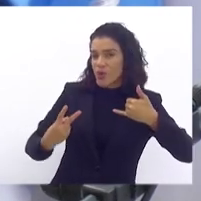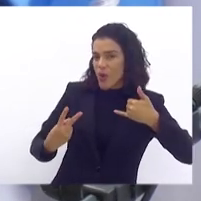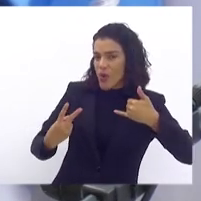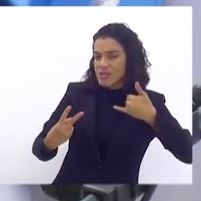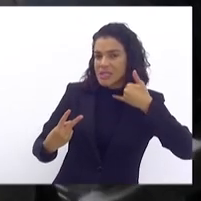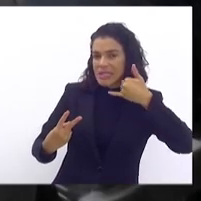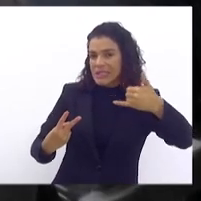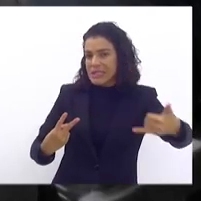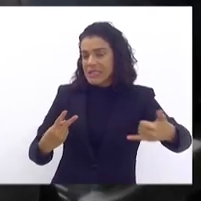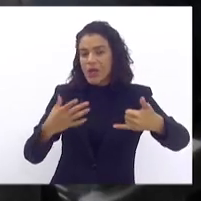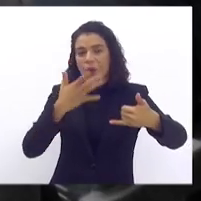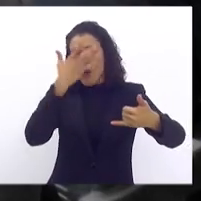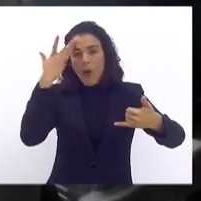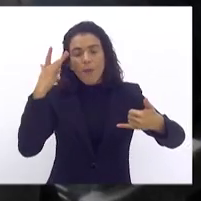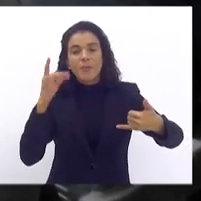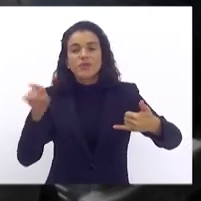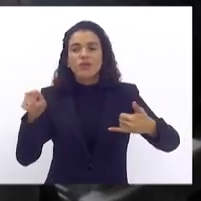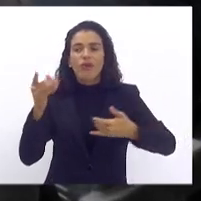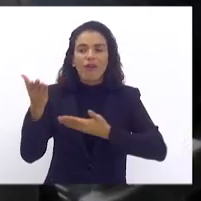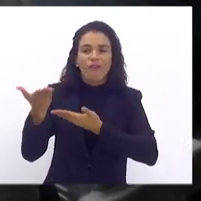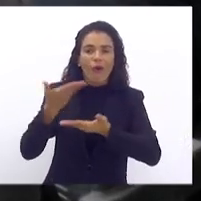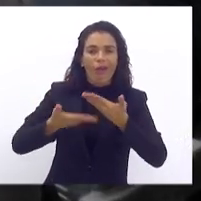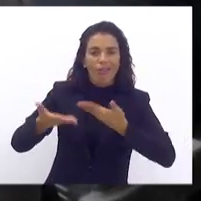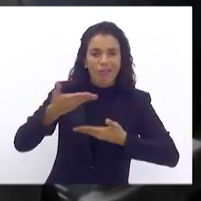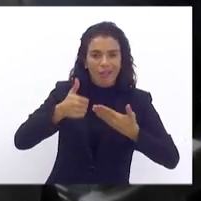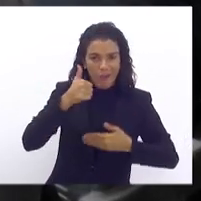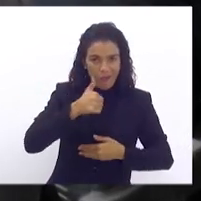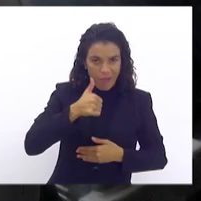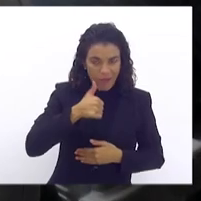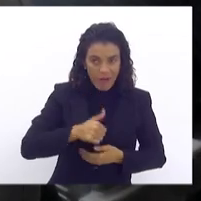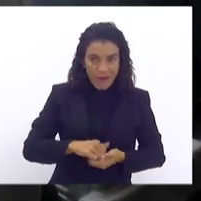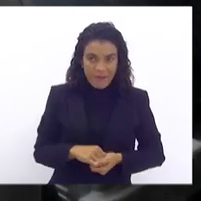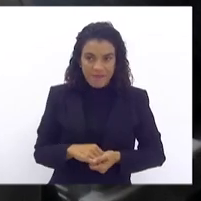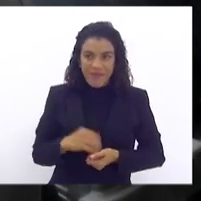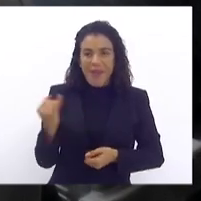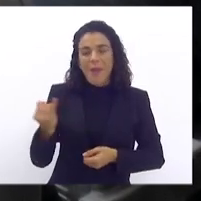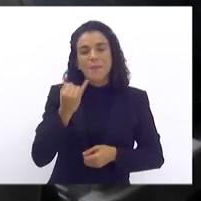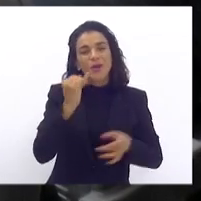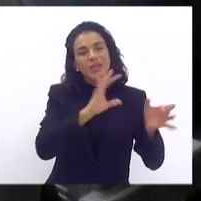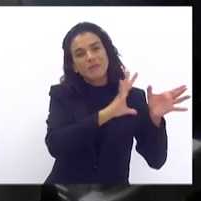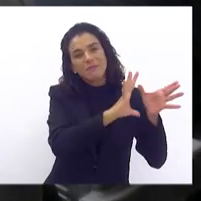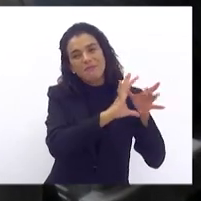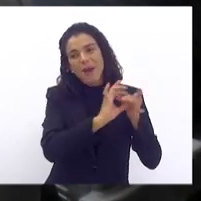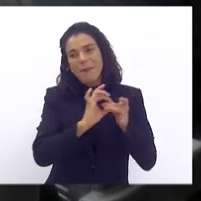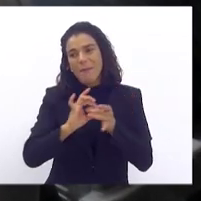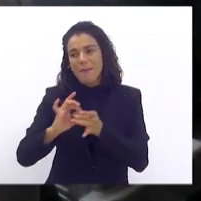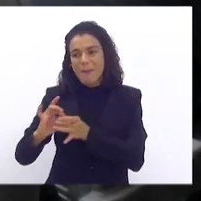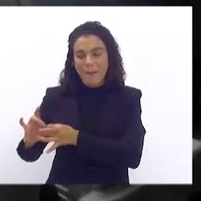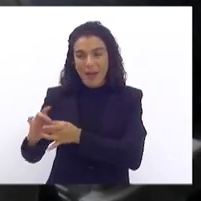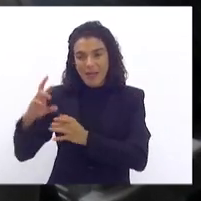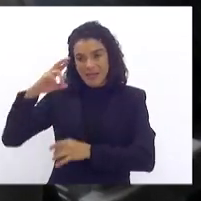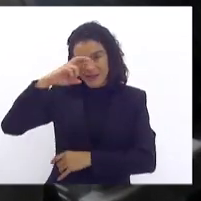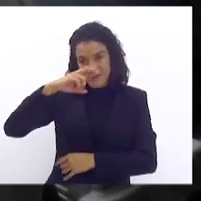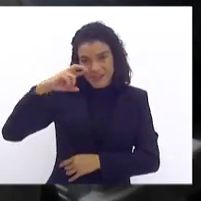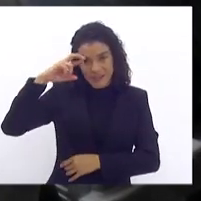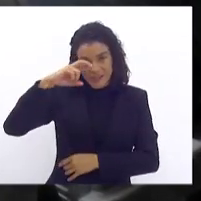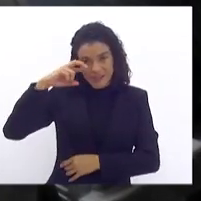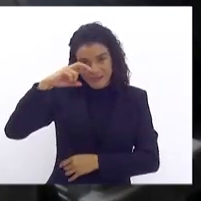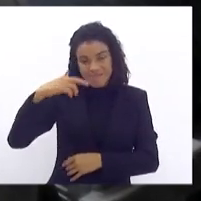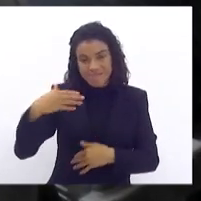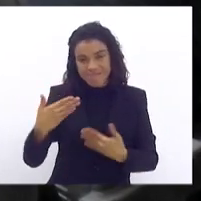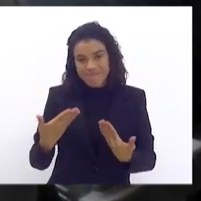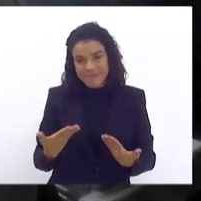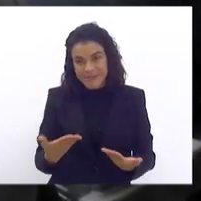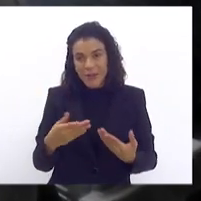essas pessoas que vão ali atender aquela mulher em primeiro lugar. Isso é importante para toda a cadeia do processo, da investigação do processo. Então,